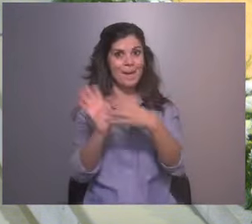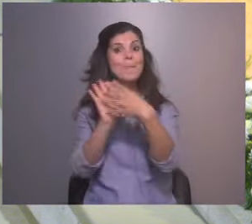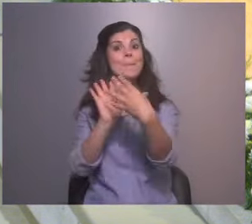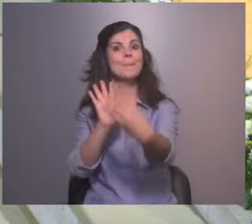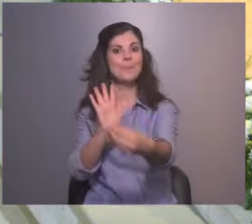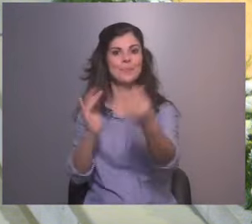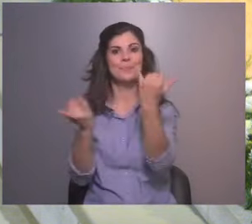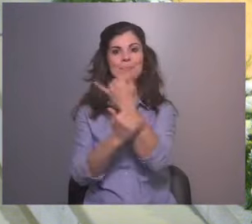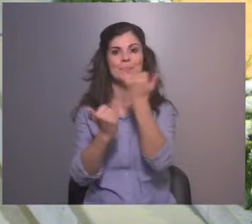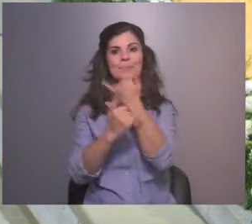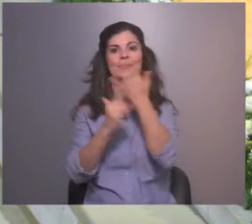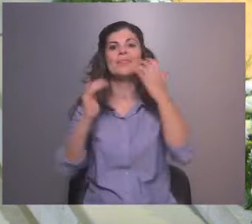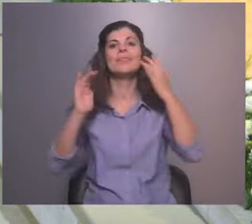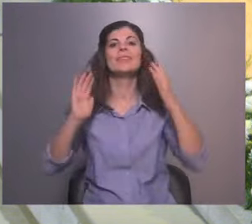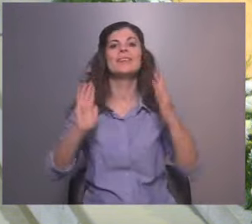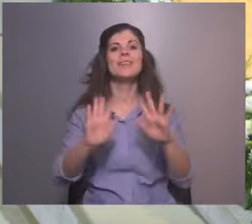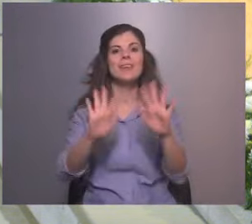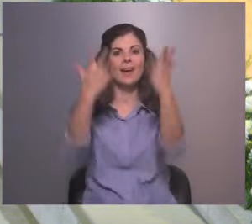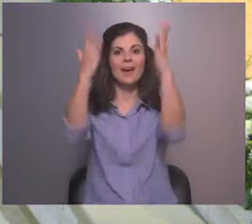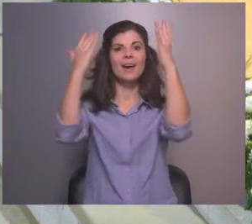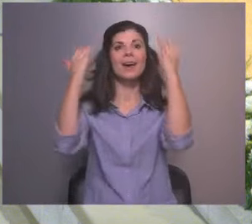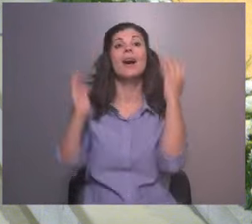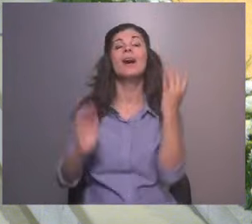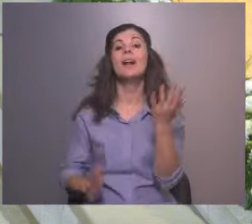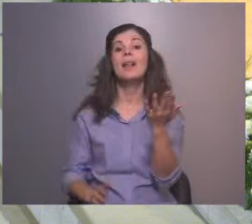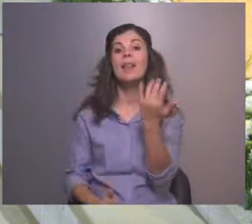aleluia,